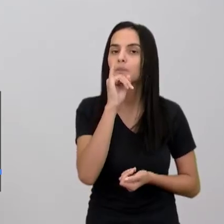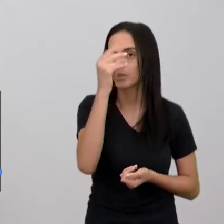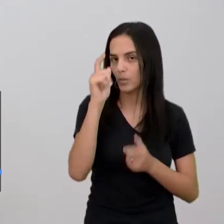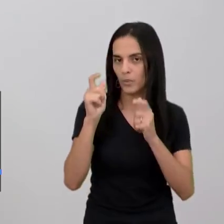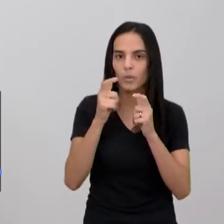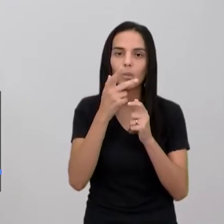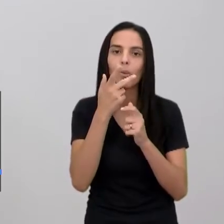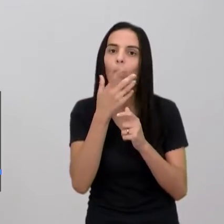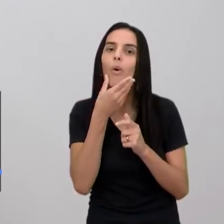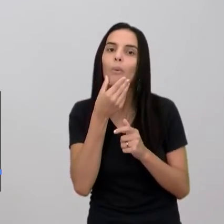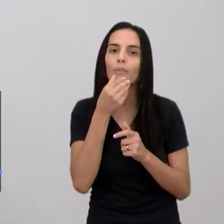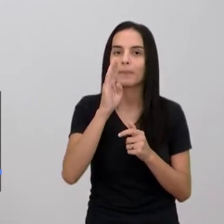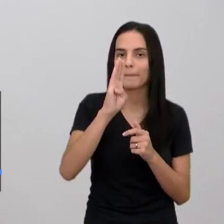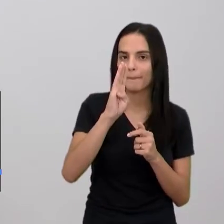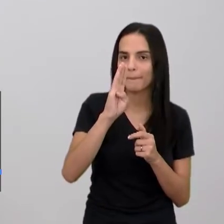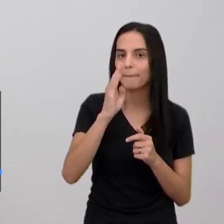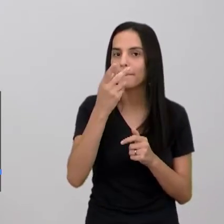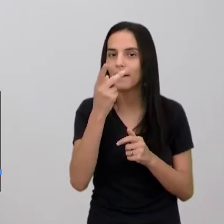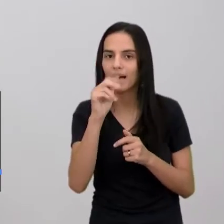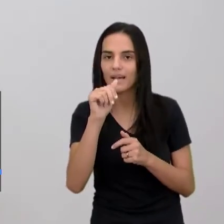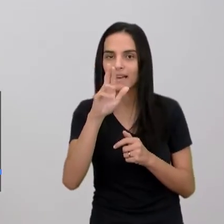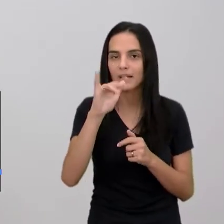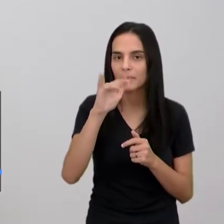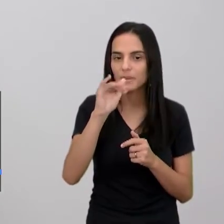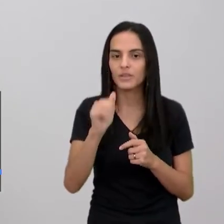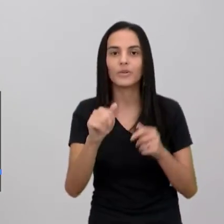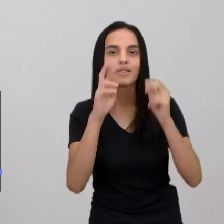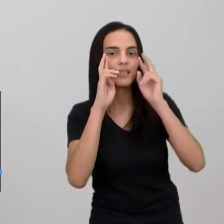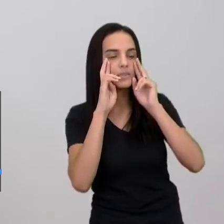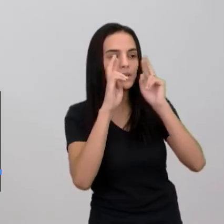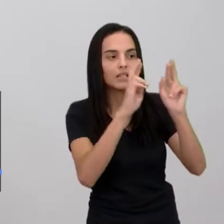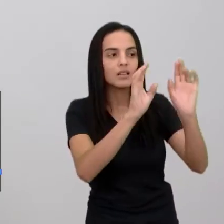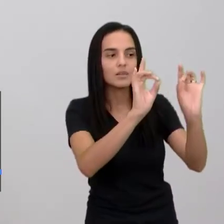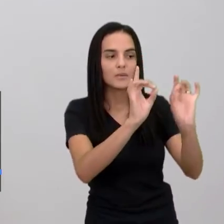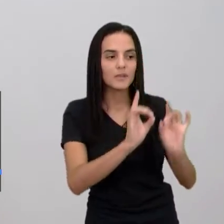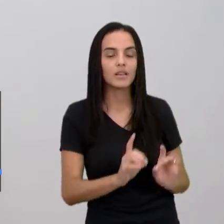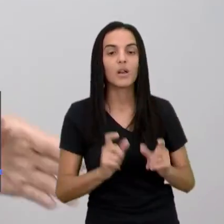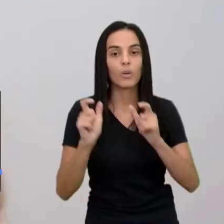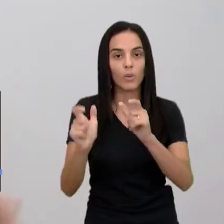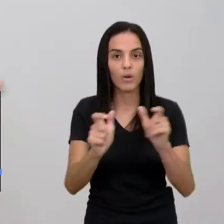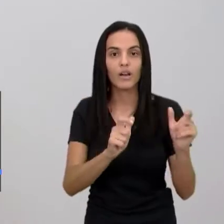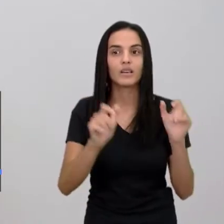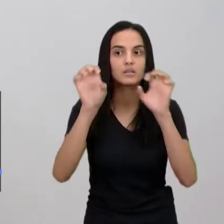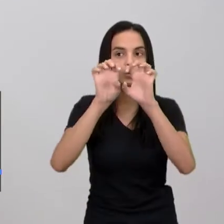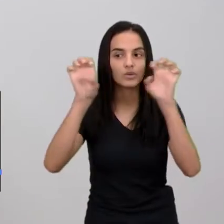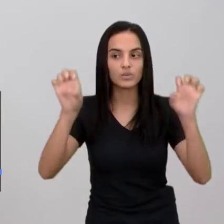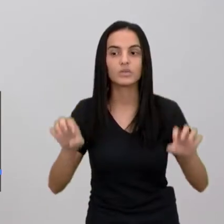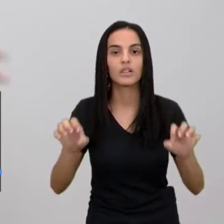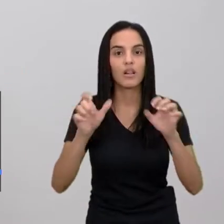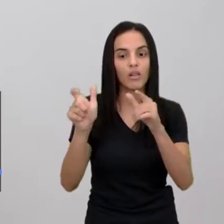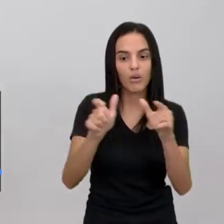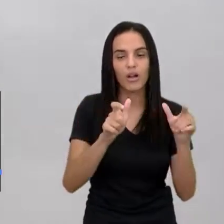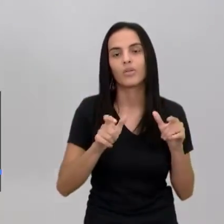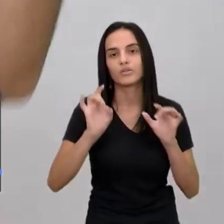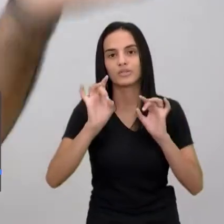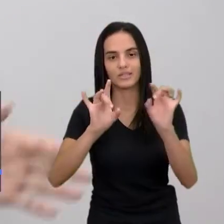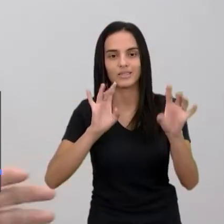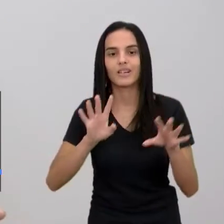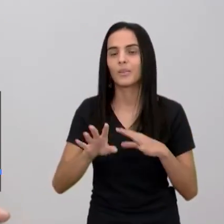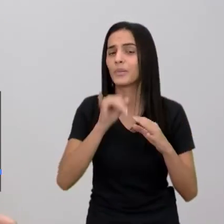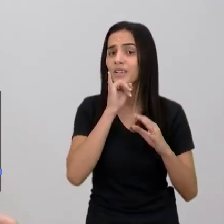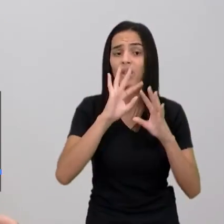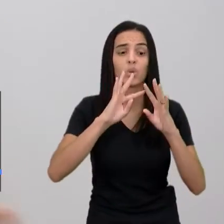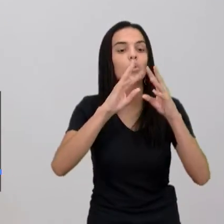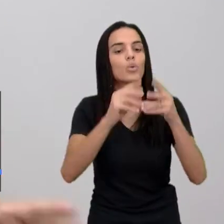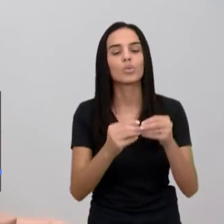baiano, o cearense, respeitando as especificidades locais e as culturas locais de cada um. Para muita gente é tudo uma coisa